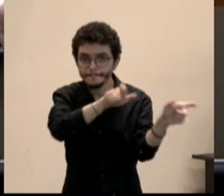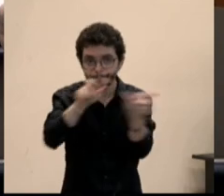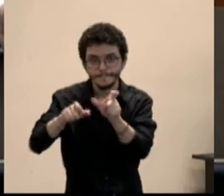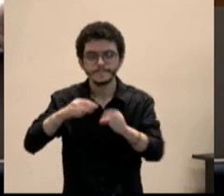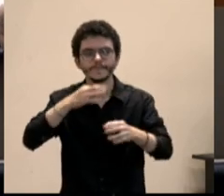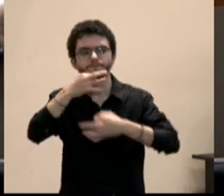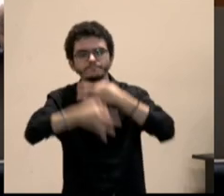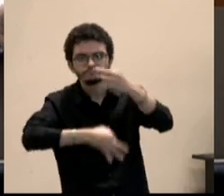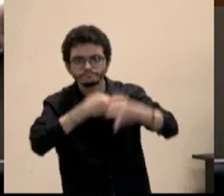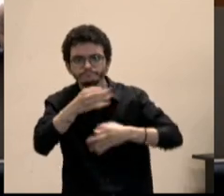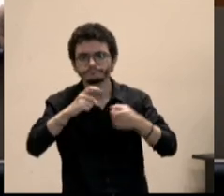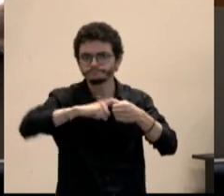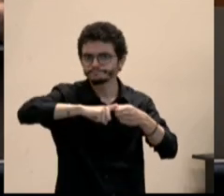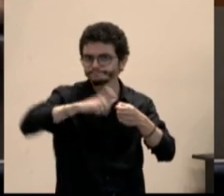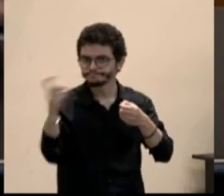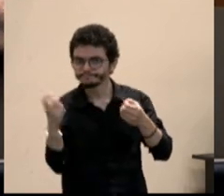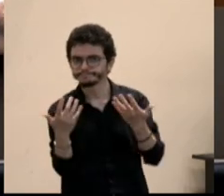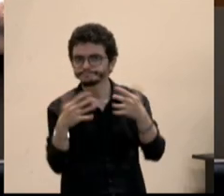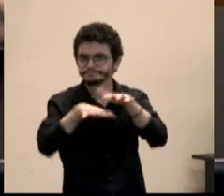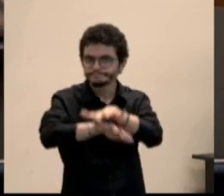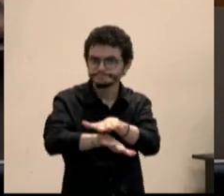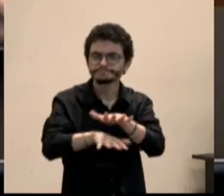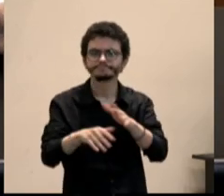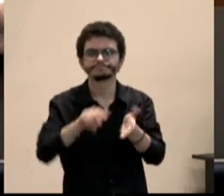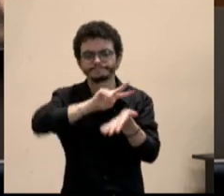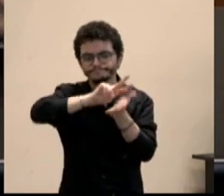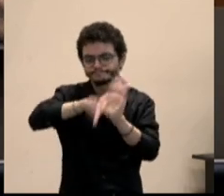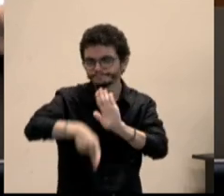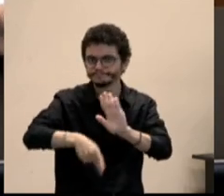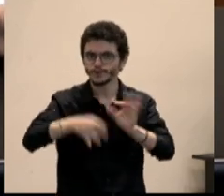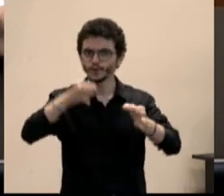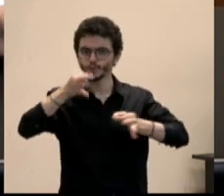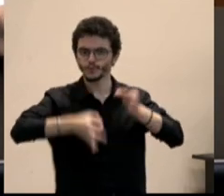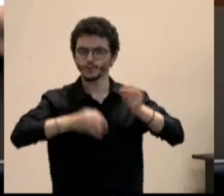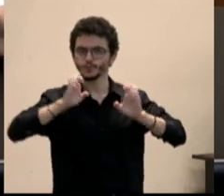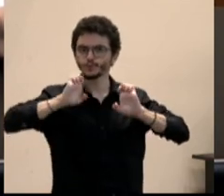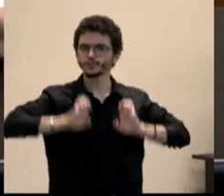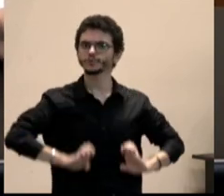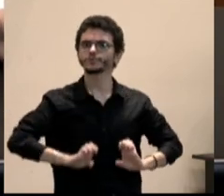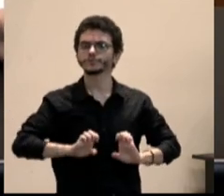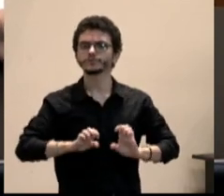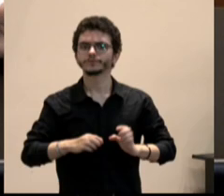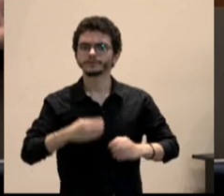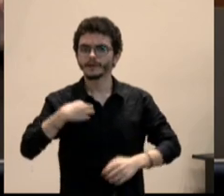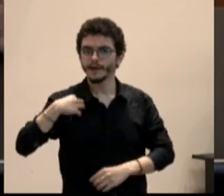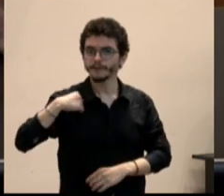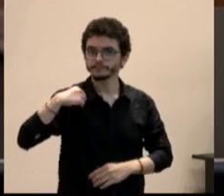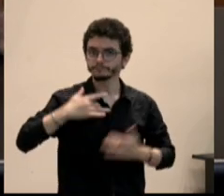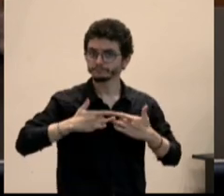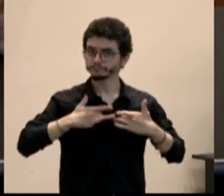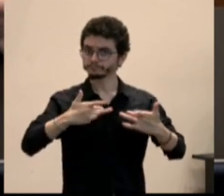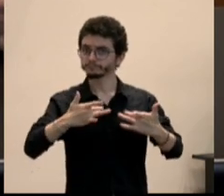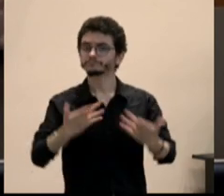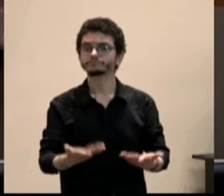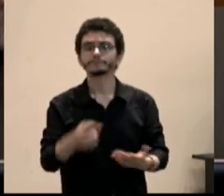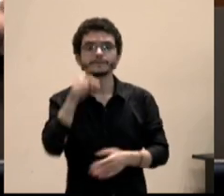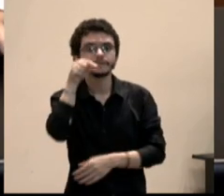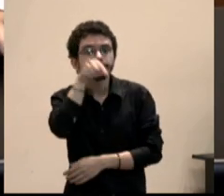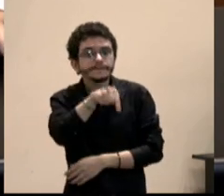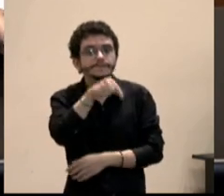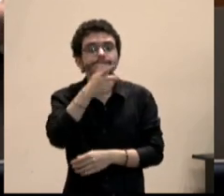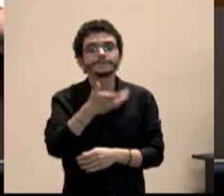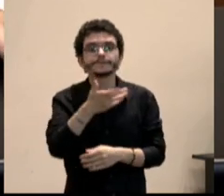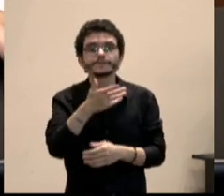críticos, emancipados, inclusivos, plural, justos, éticos, solidários. E isso